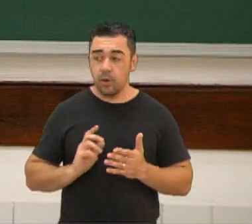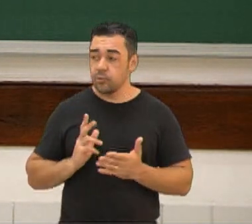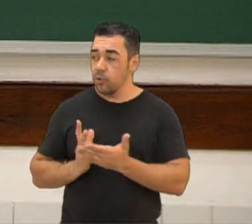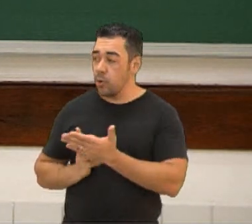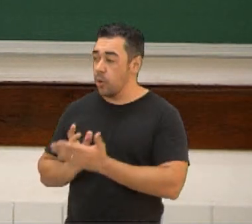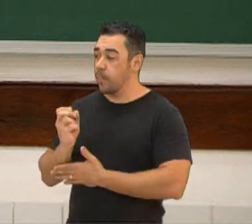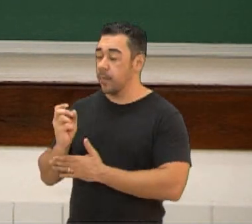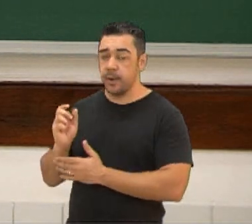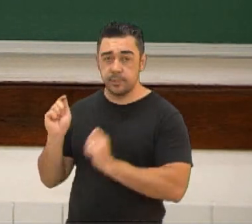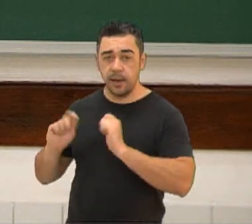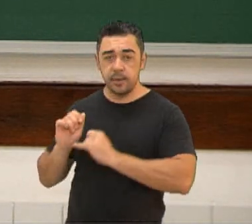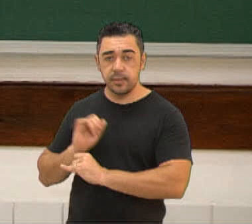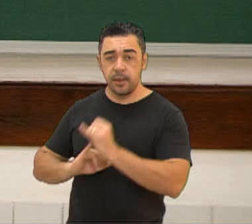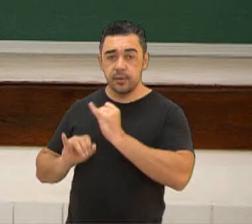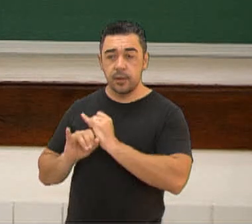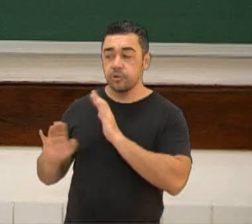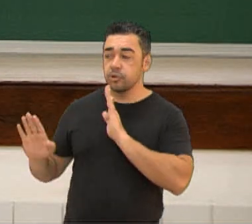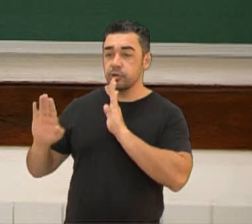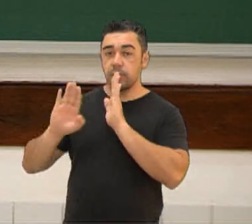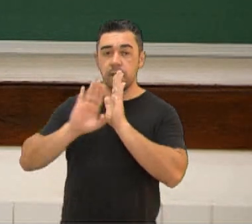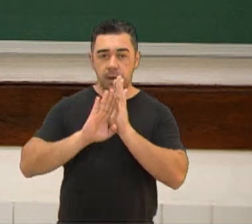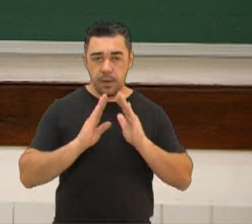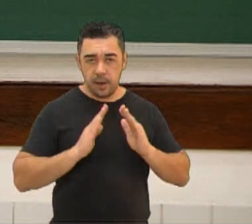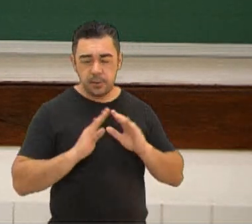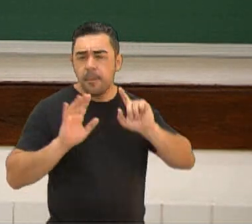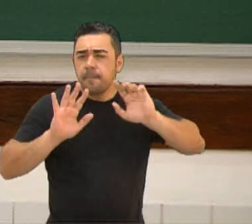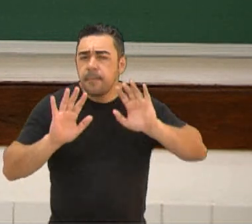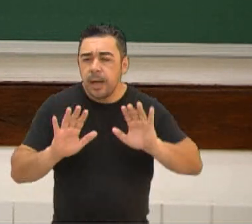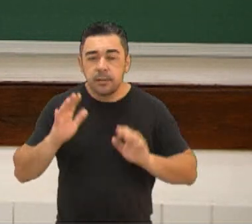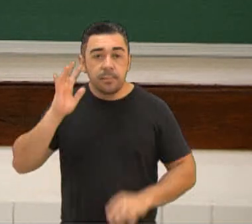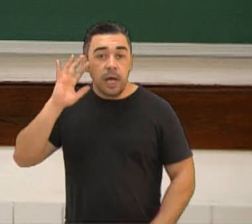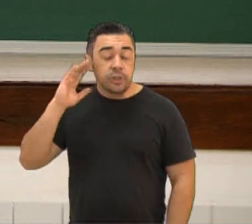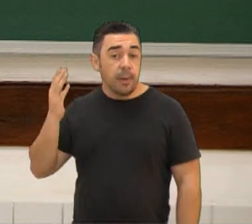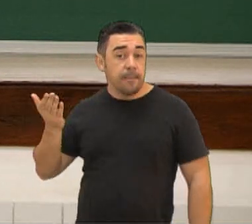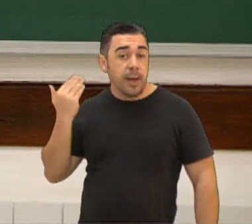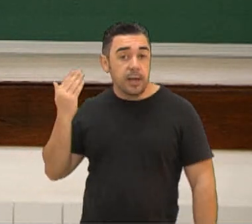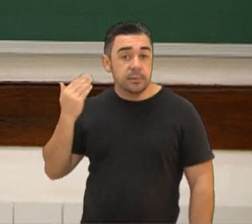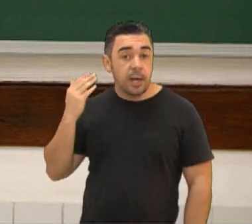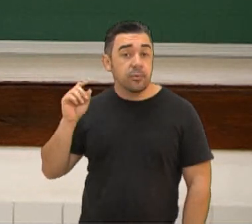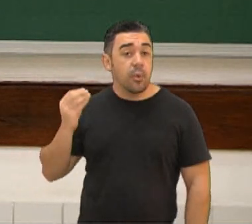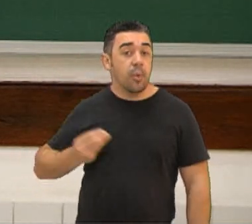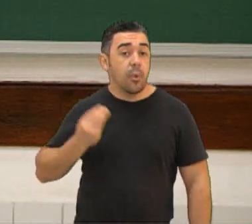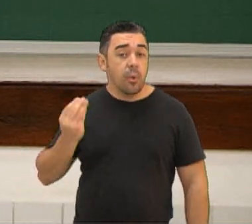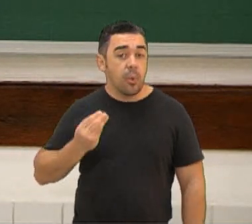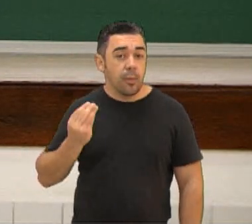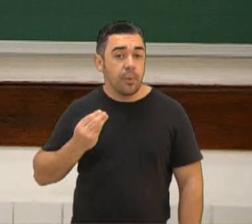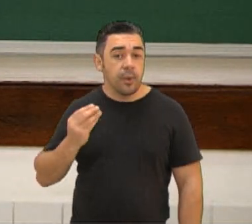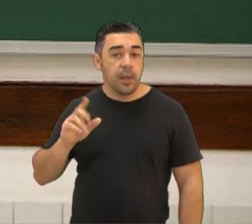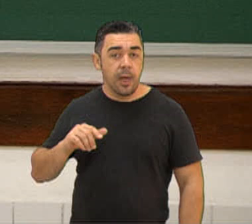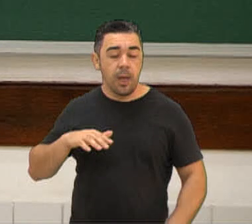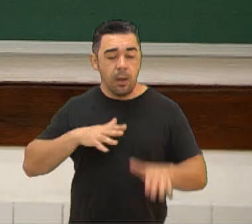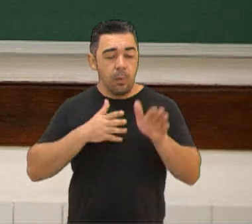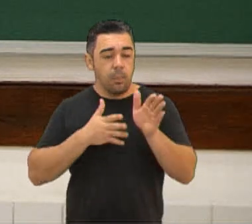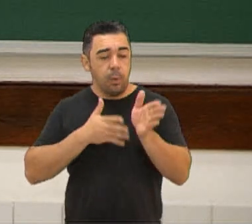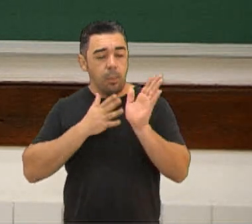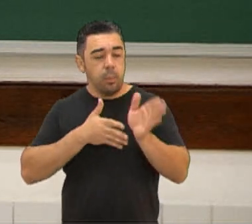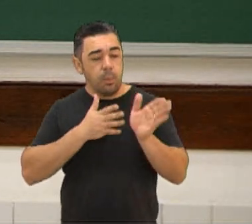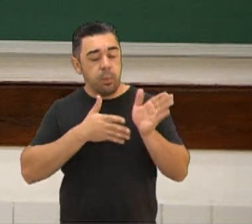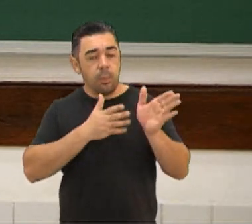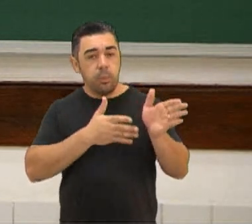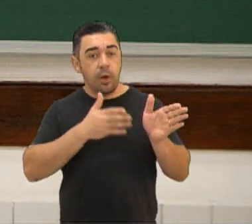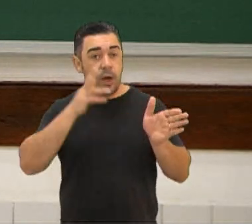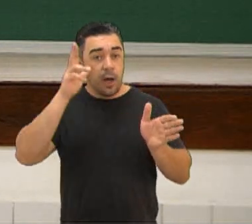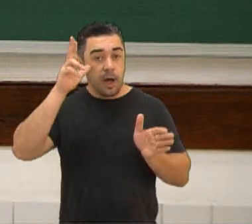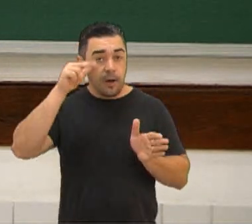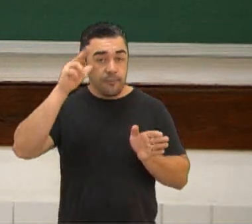consome chegar até a gente. Mas agora vocês imaginem que tudo isso era feito através de caravanas e principalmente